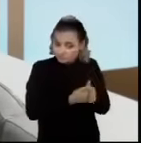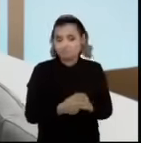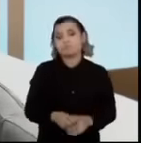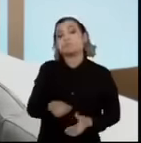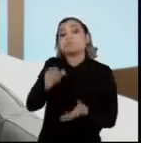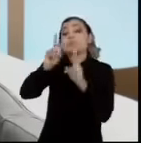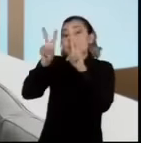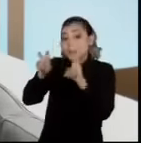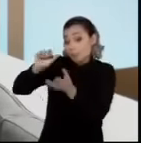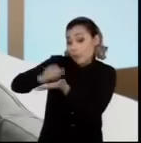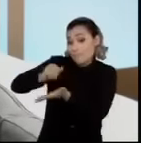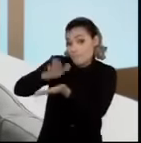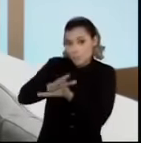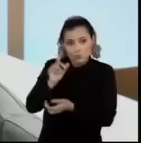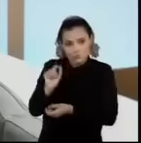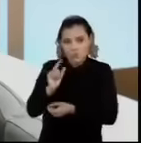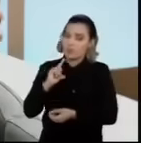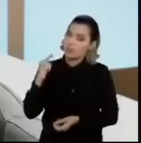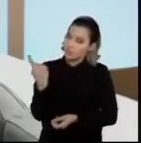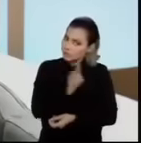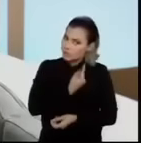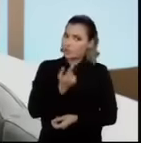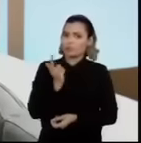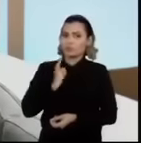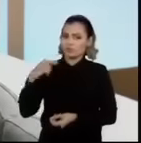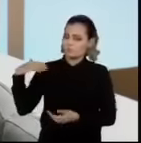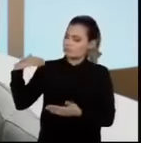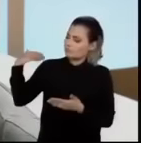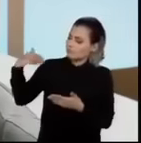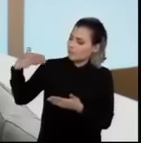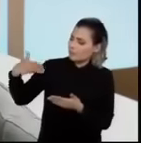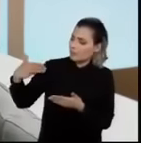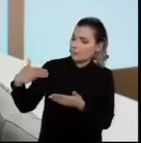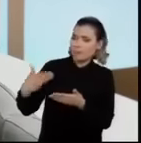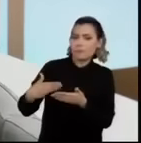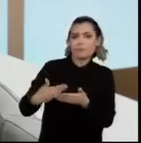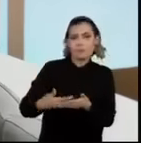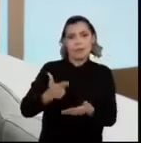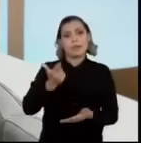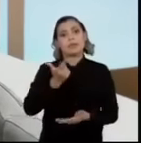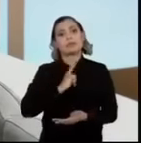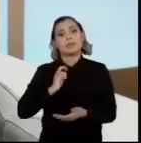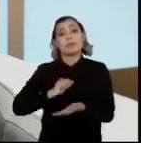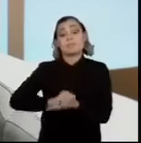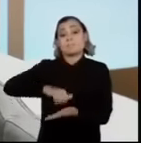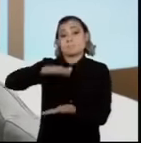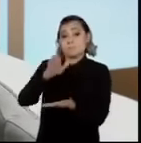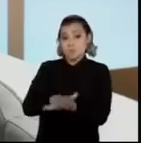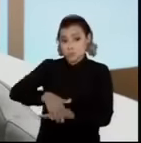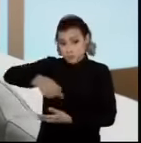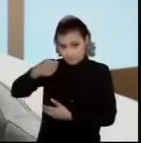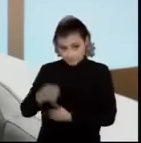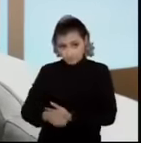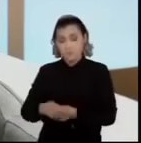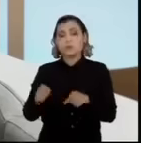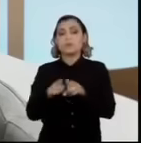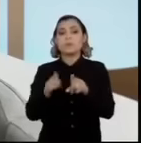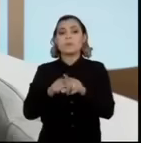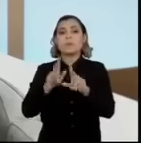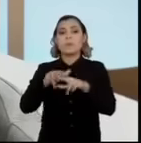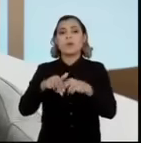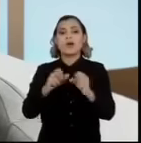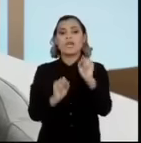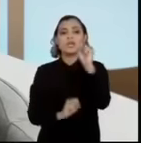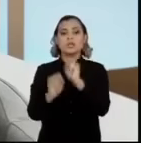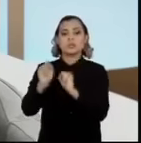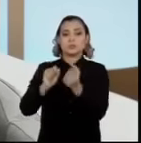Nós temos um volume de multas histórico, e daí vem a consideração, talvez, da história da indústria das multas